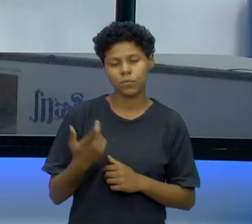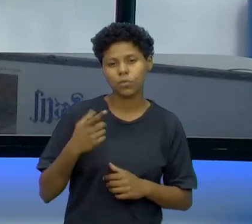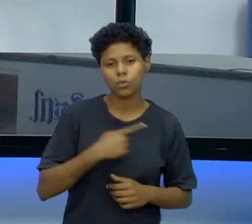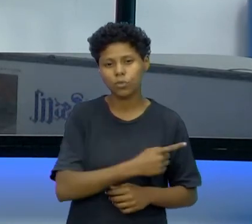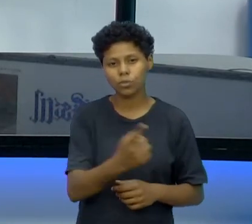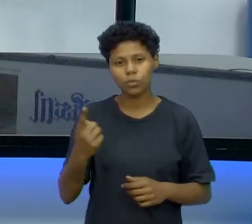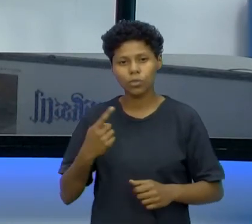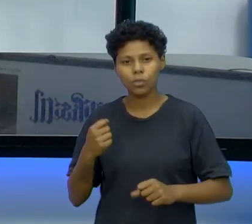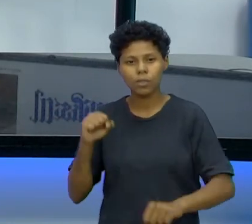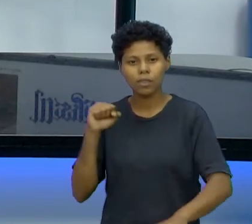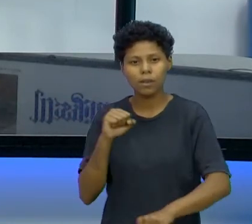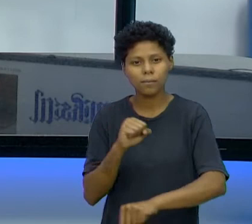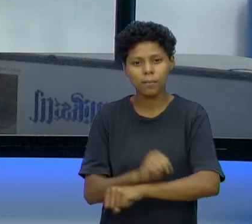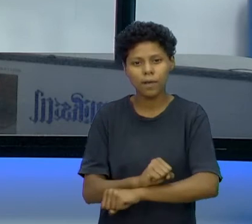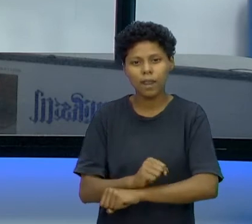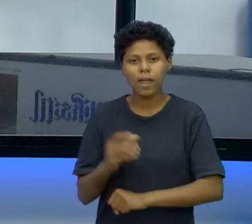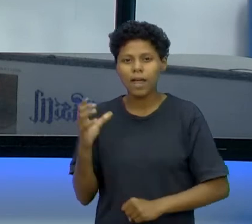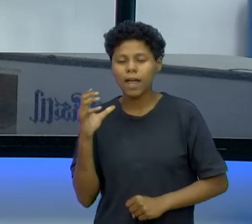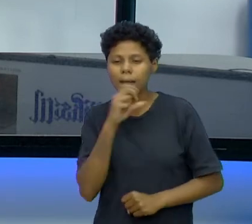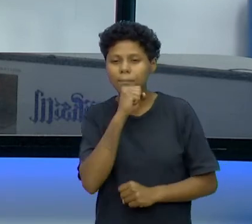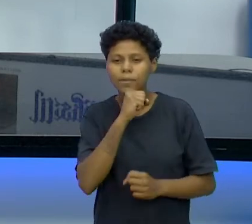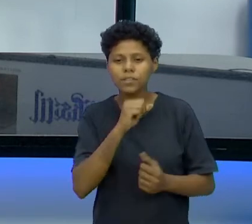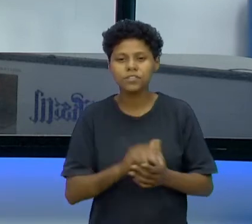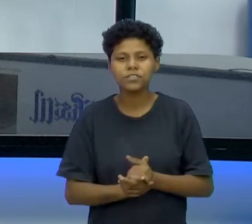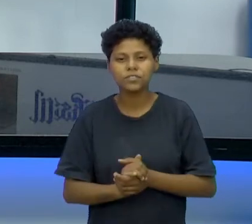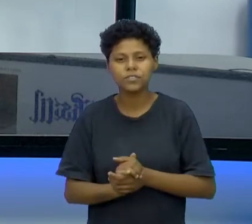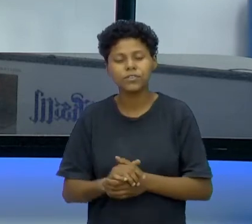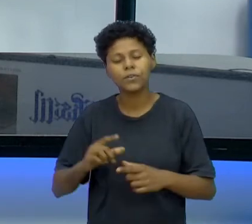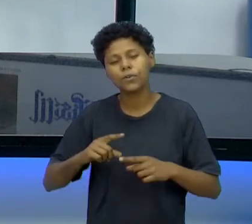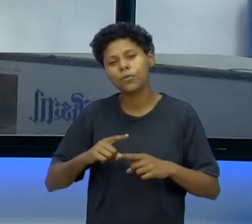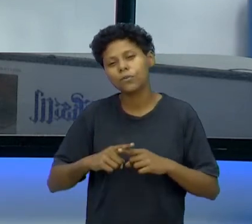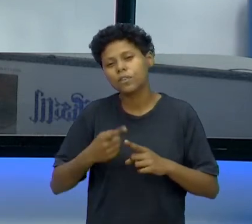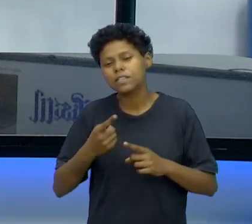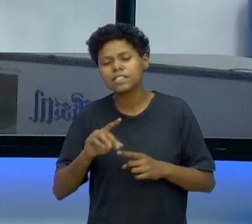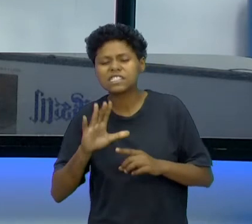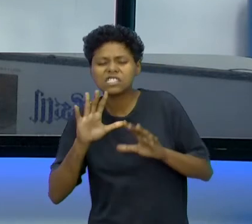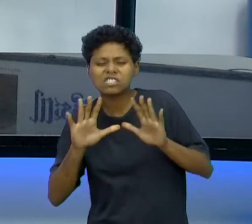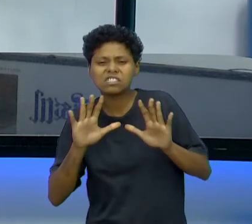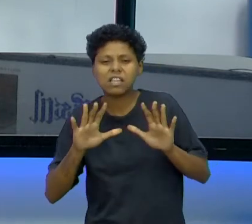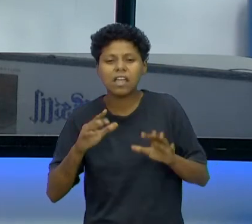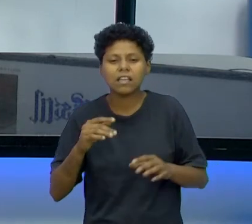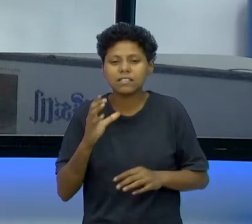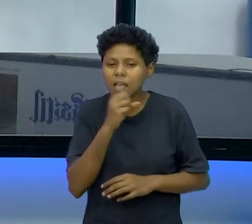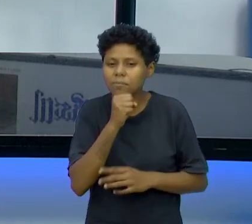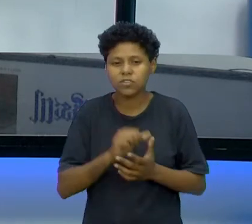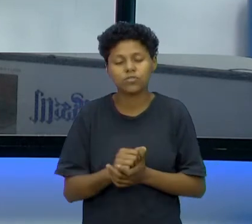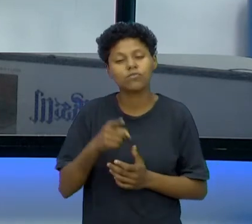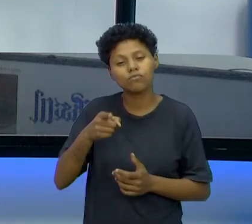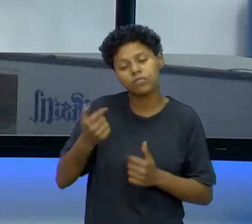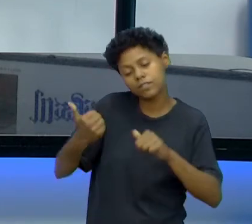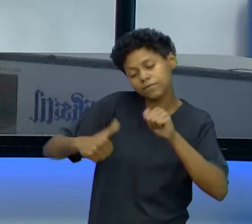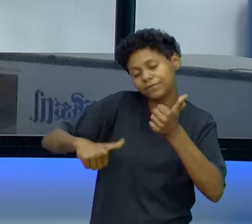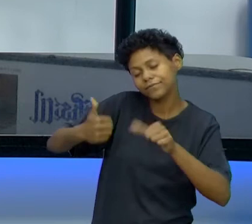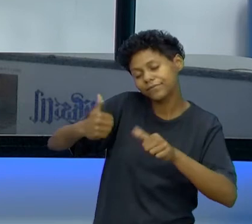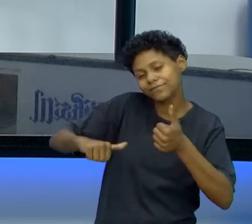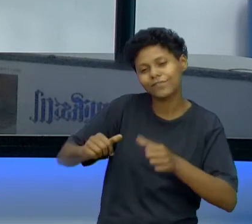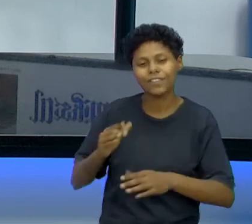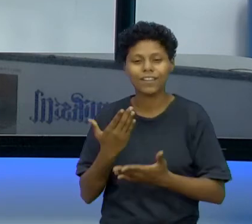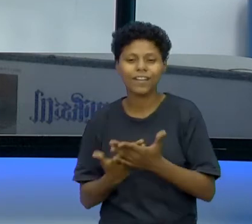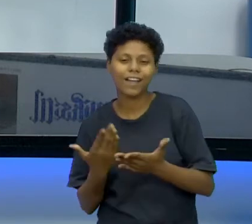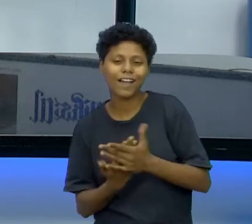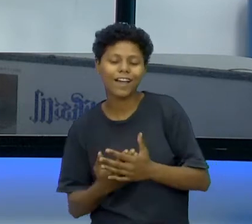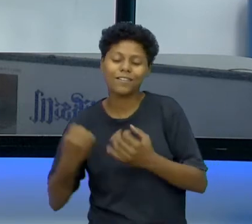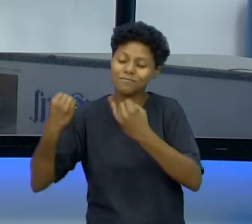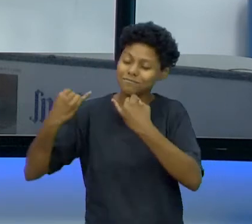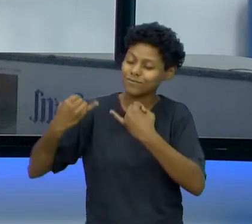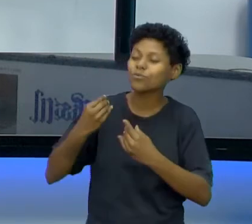segundos, a gente volta e a gente bate o papo. Vai esquecer? Vai aparecer o link para você também, aí vai aparecer o QR Code para você avaliar a aula, dizer o que